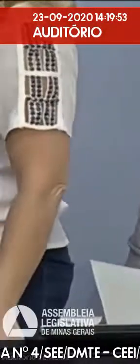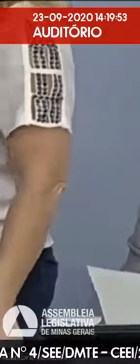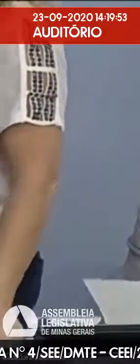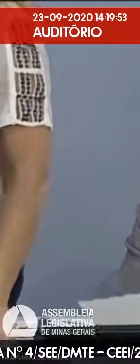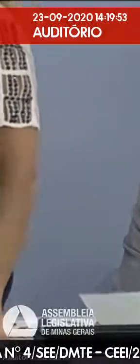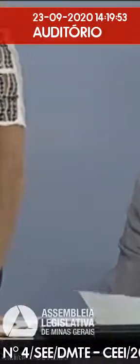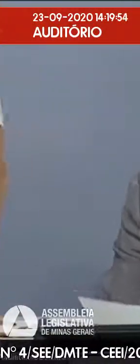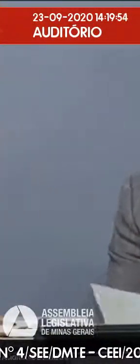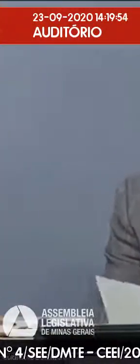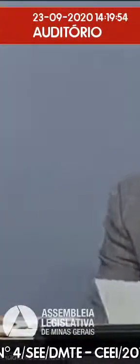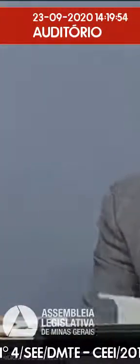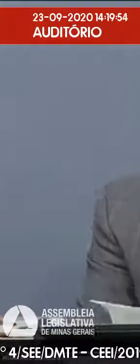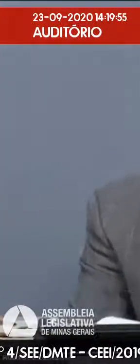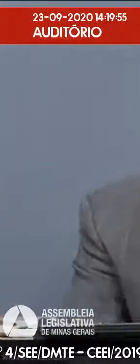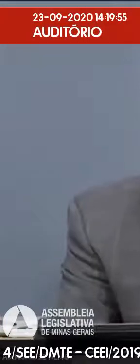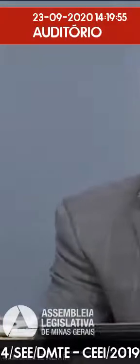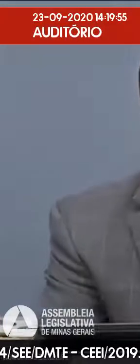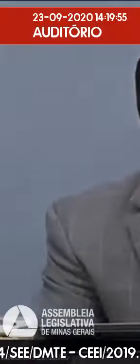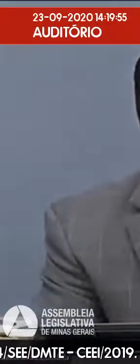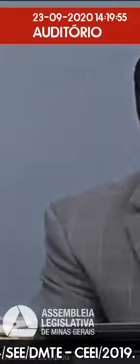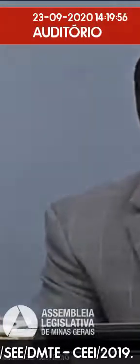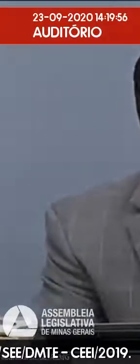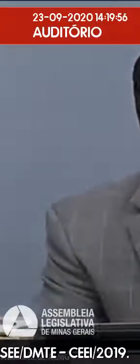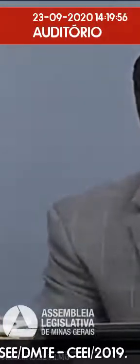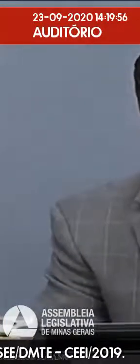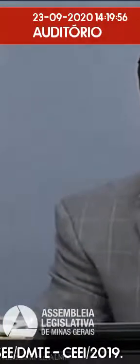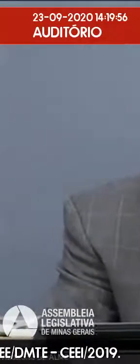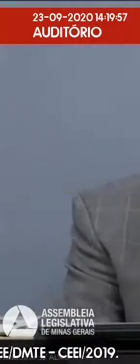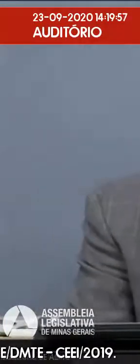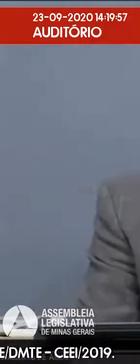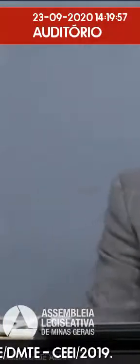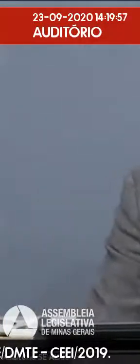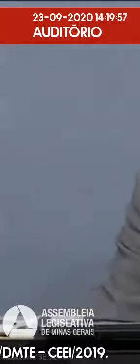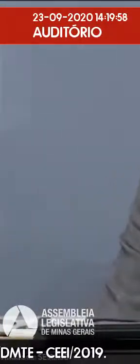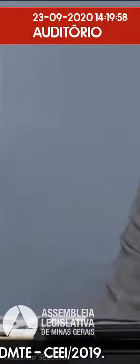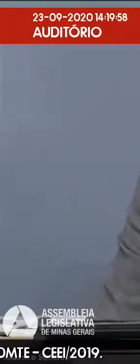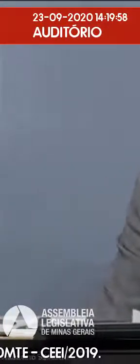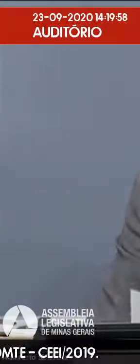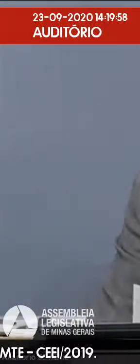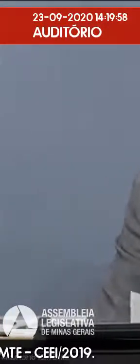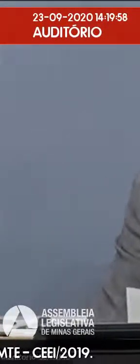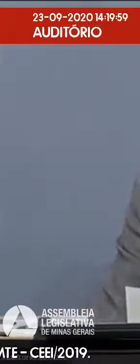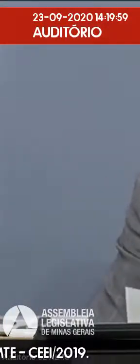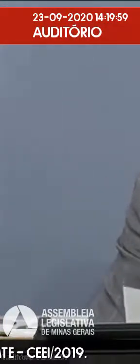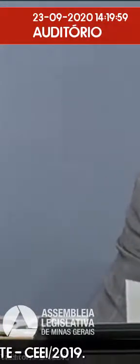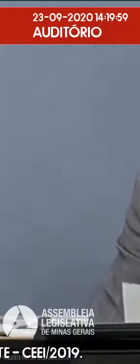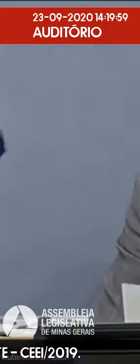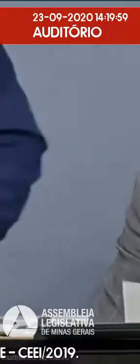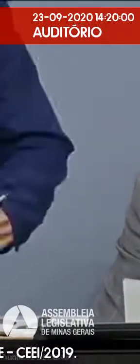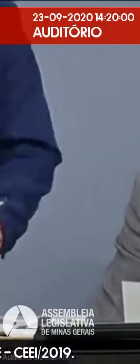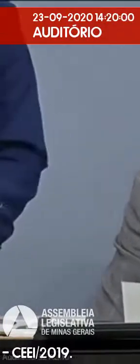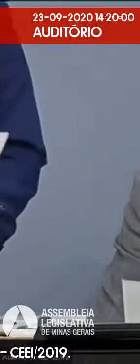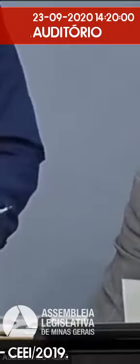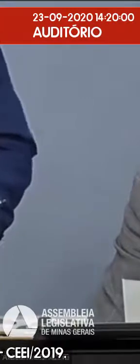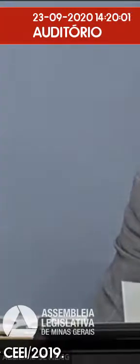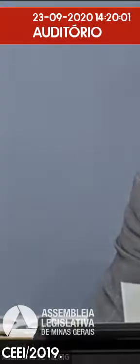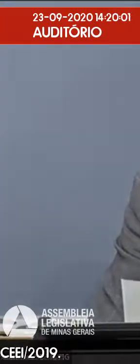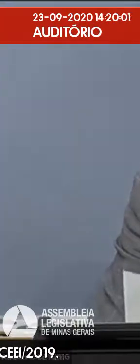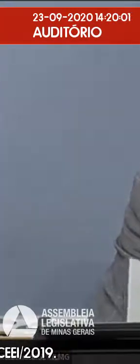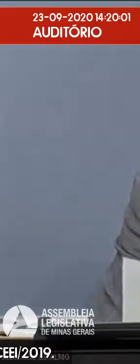senhor presidente. Como vota o deputado professor Cleiton? Também pela aprovação, Eu presidente. também voto pela aprovação. Então